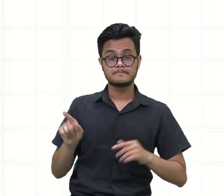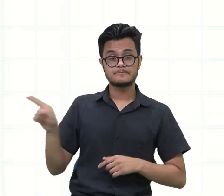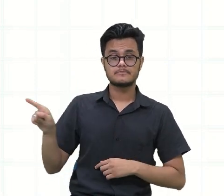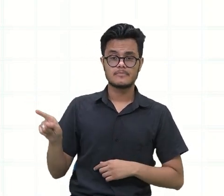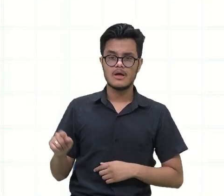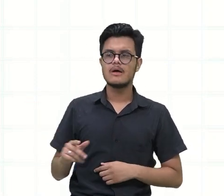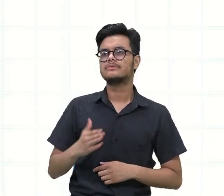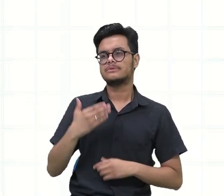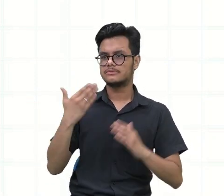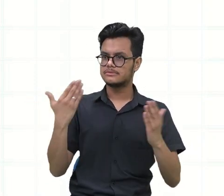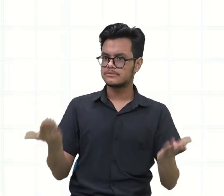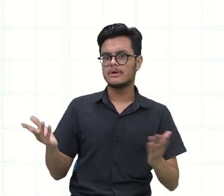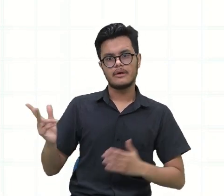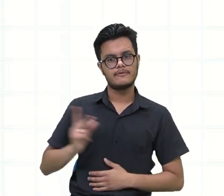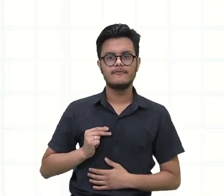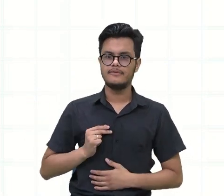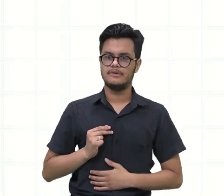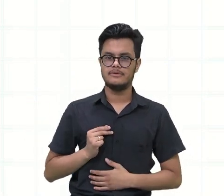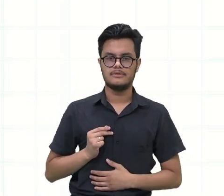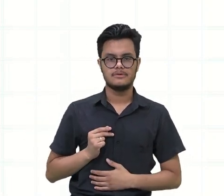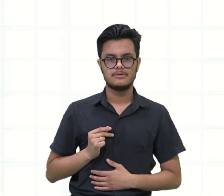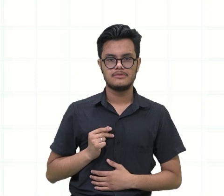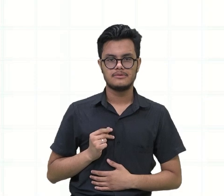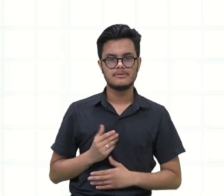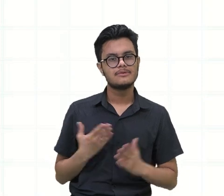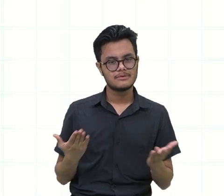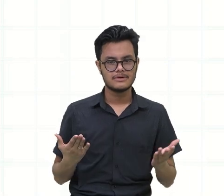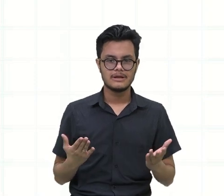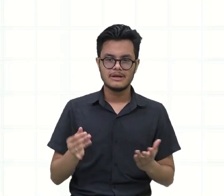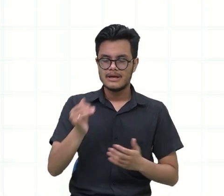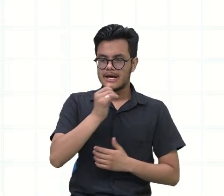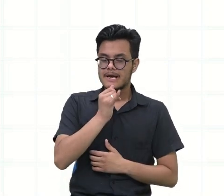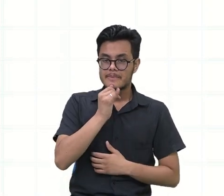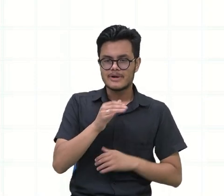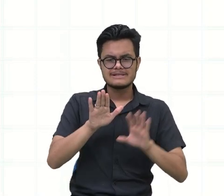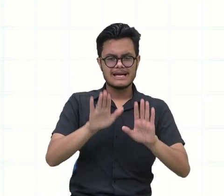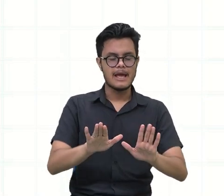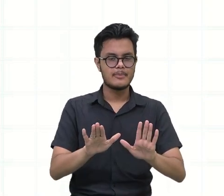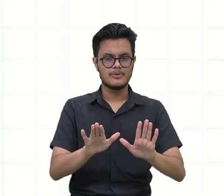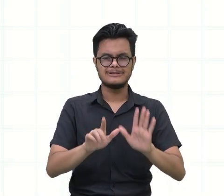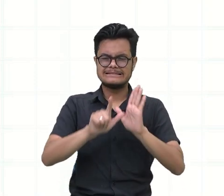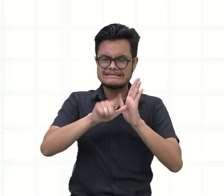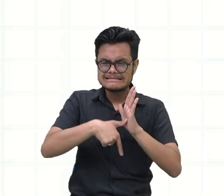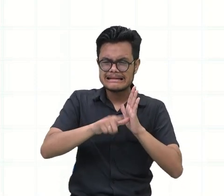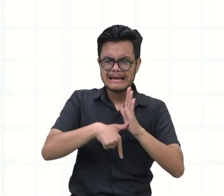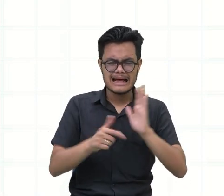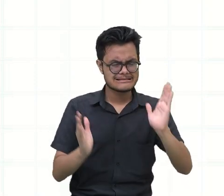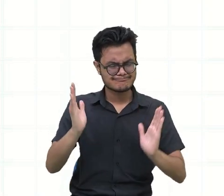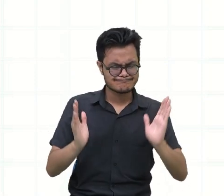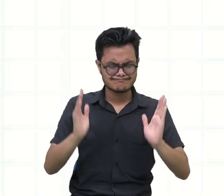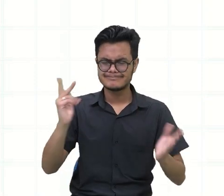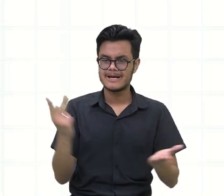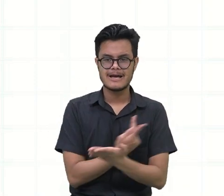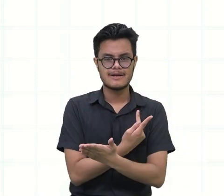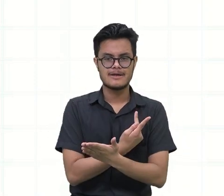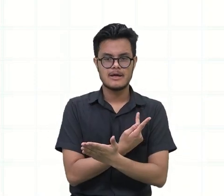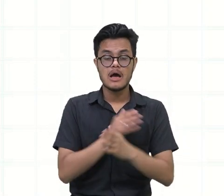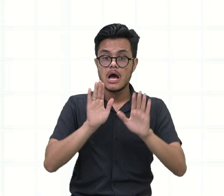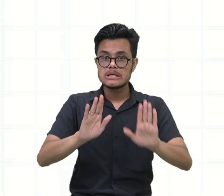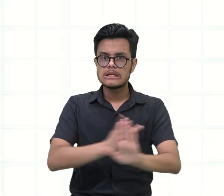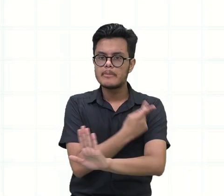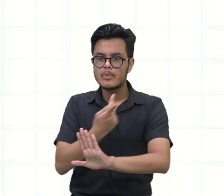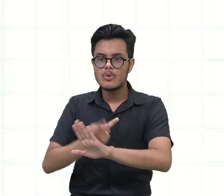né? Quando alguma coisa acontece, né? Tipo, alguma coisa está demorando a acontecer e, de repente,